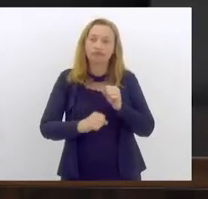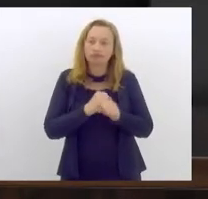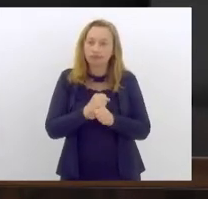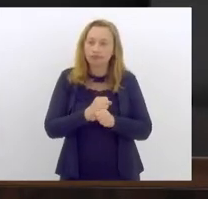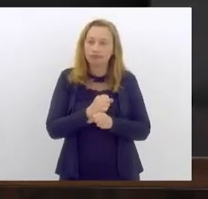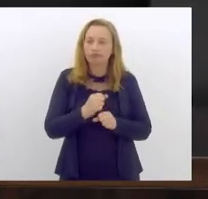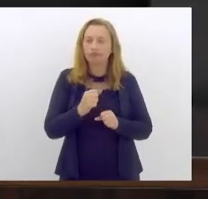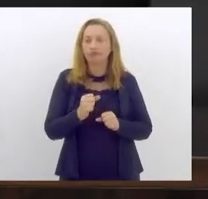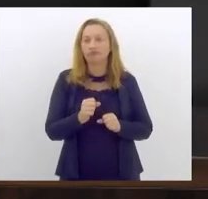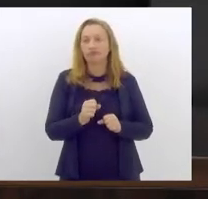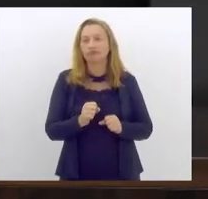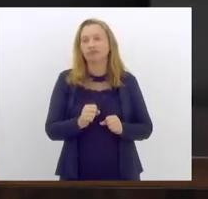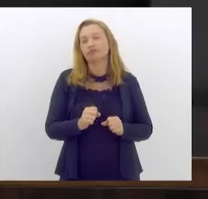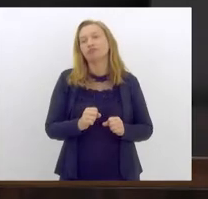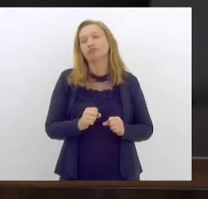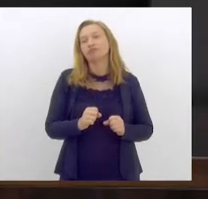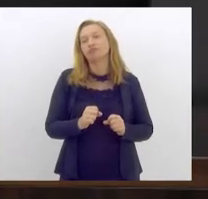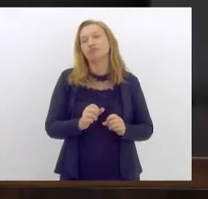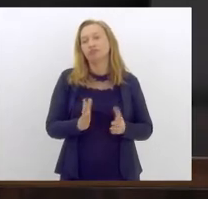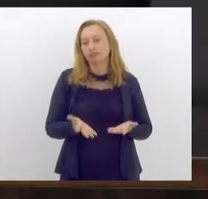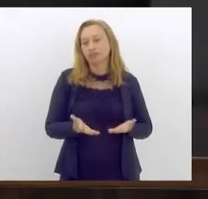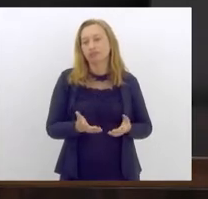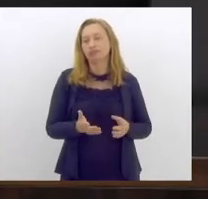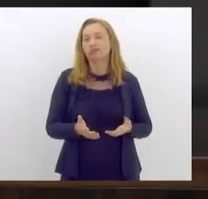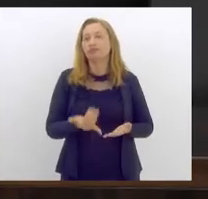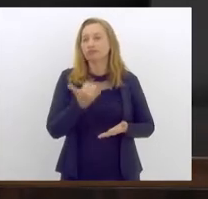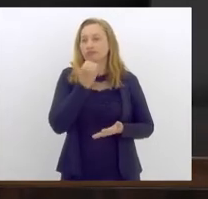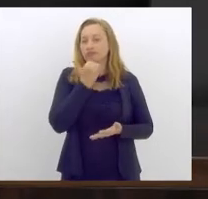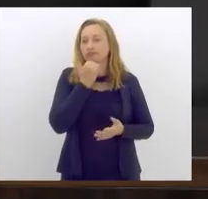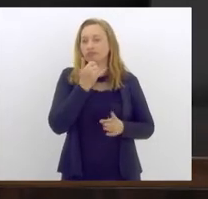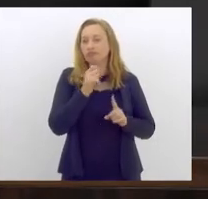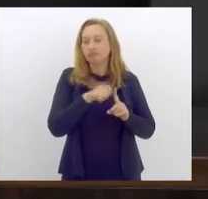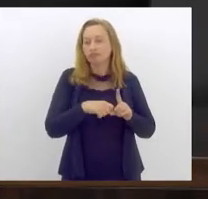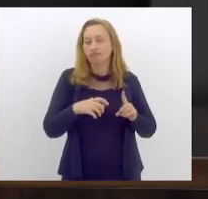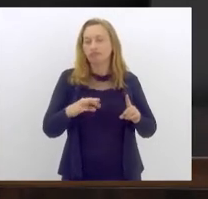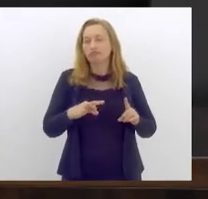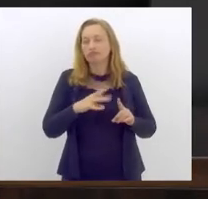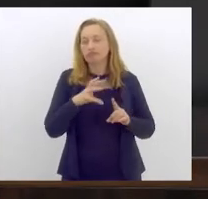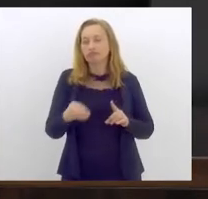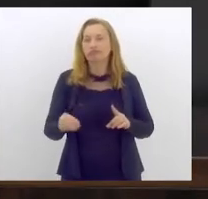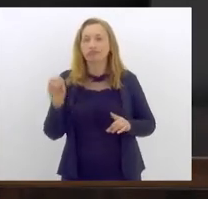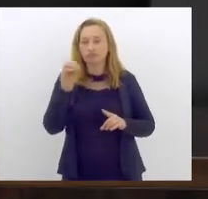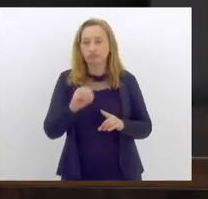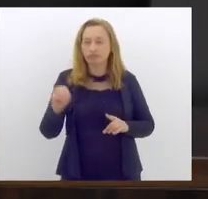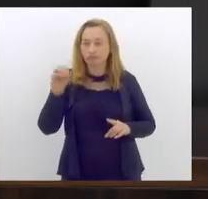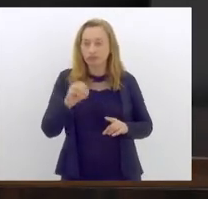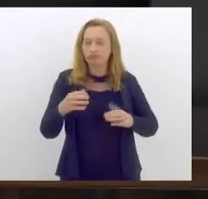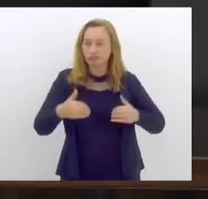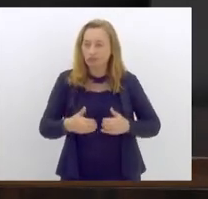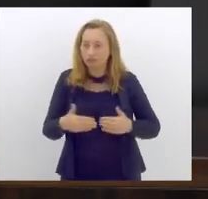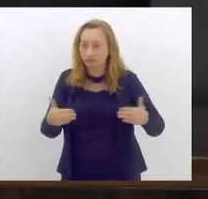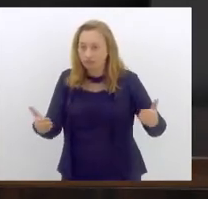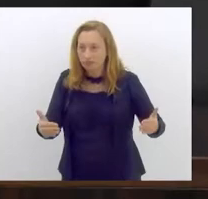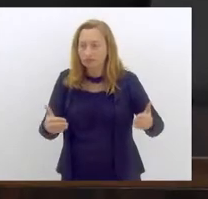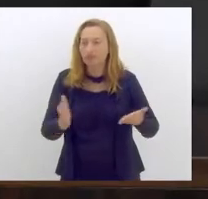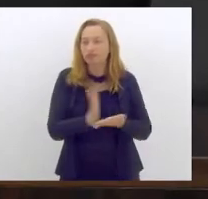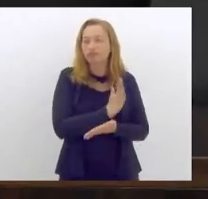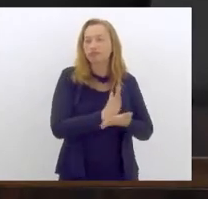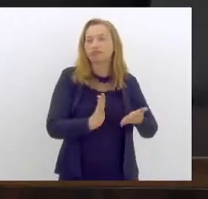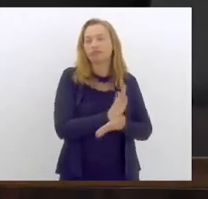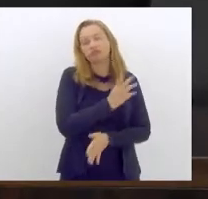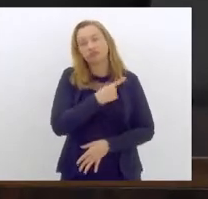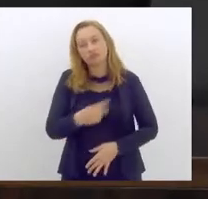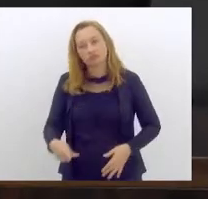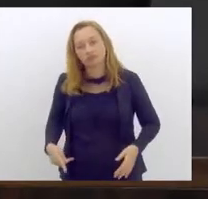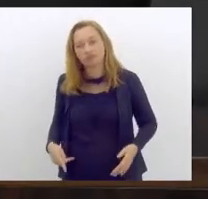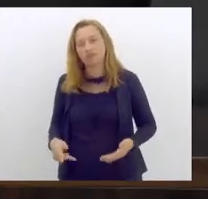o mês inteiro Então são várias atividades a gente faz a abertura muita das vezes com presidente